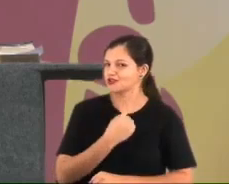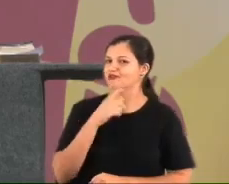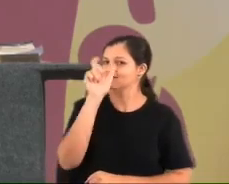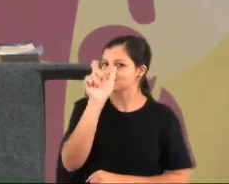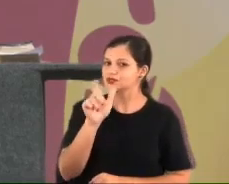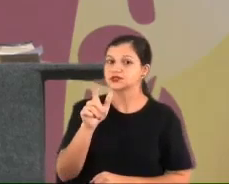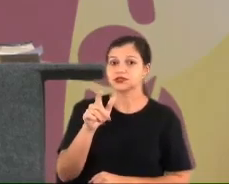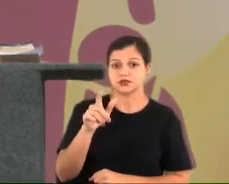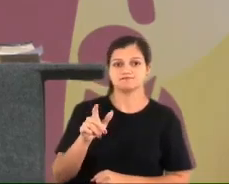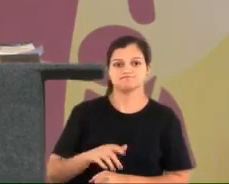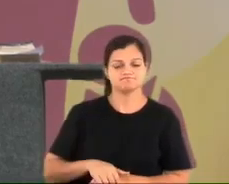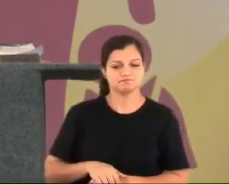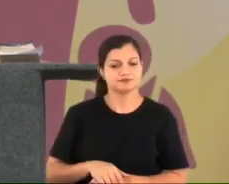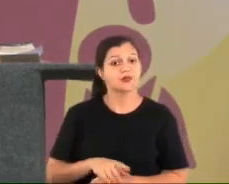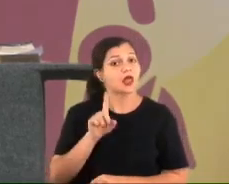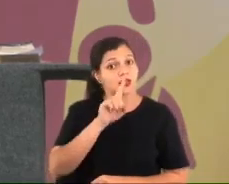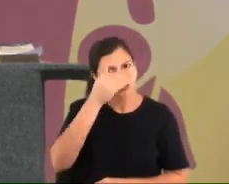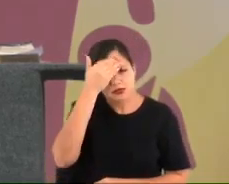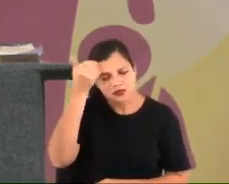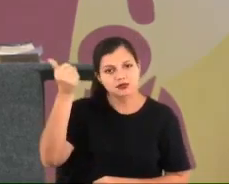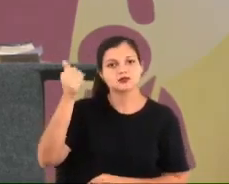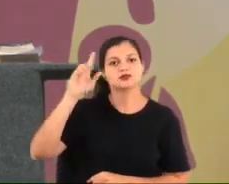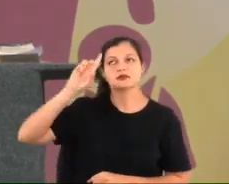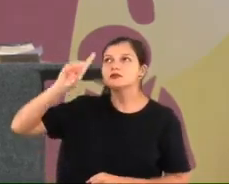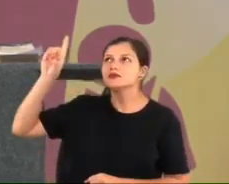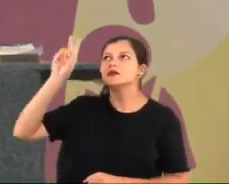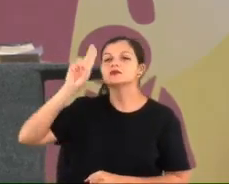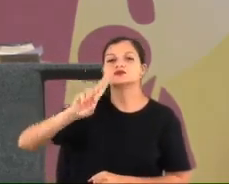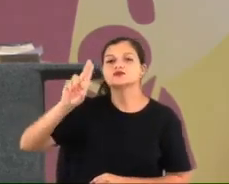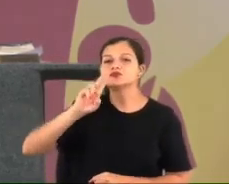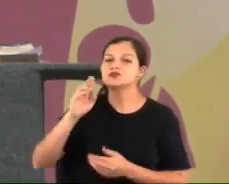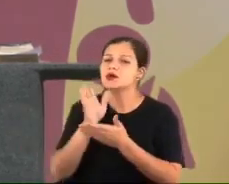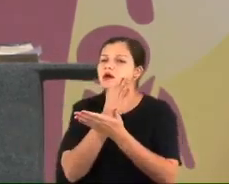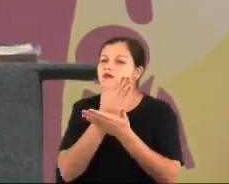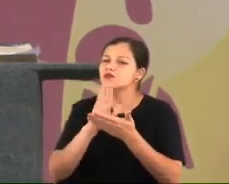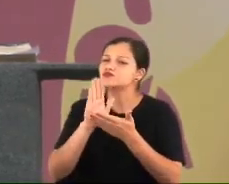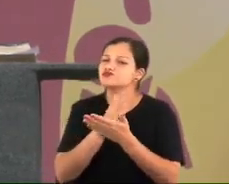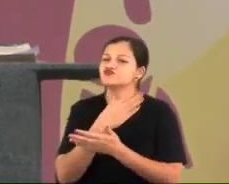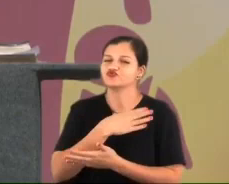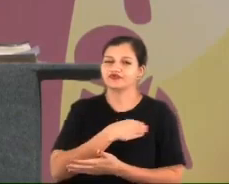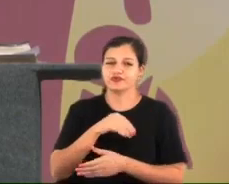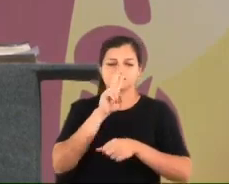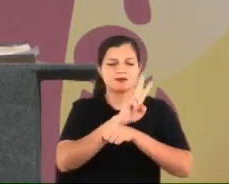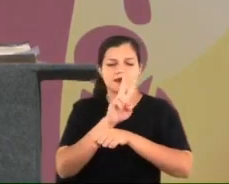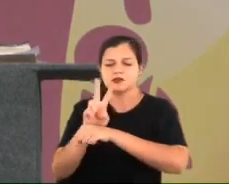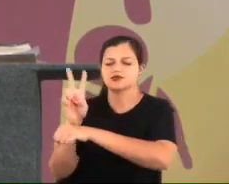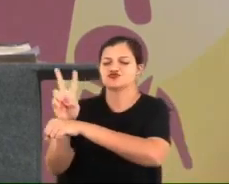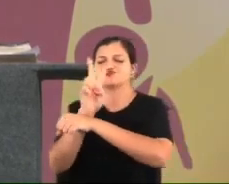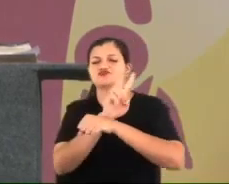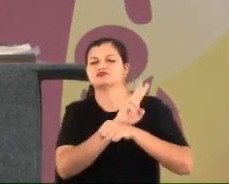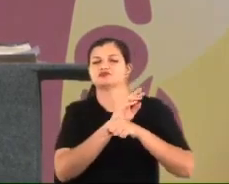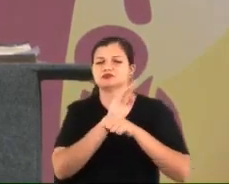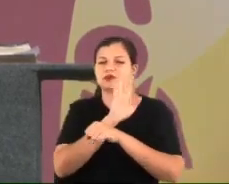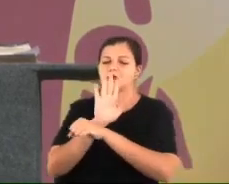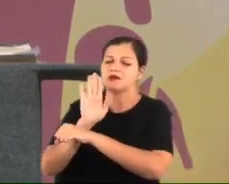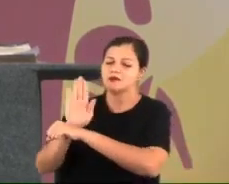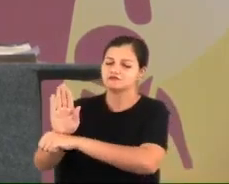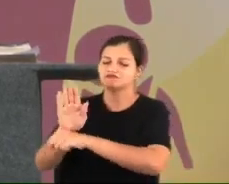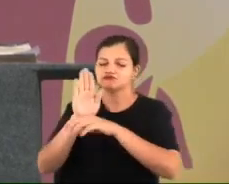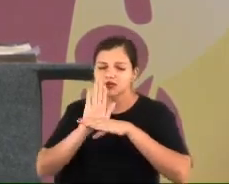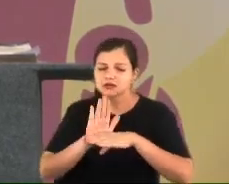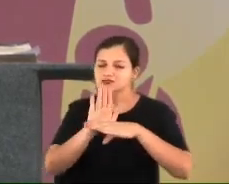também. Não esqueça, Deus usa alguns dos seus filhos para ajudar aqueles outros filhos que estão